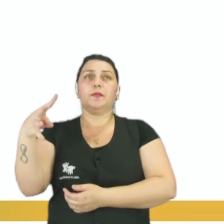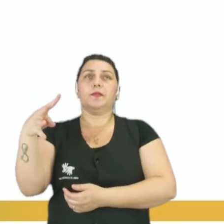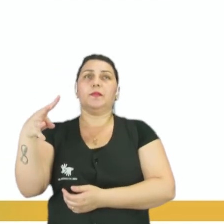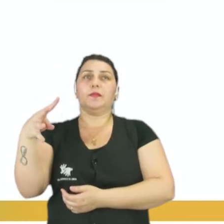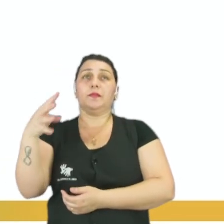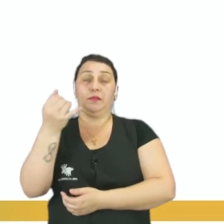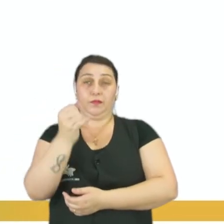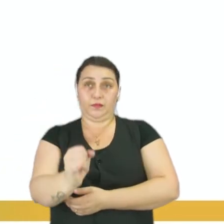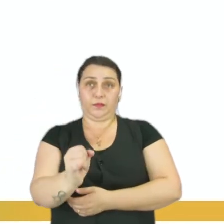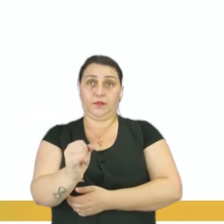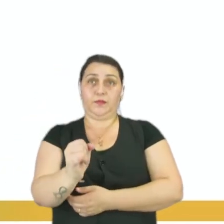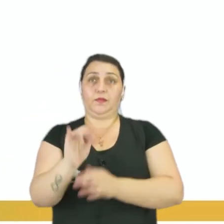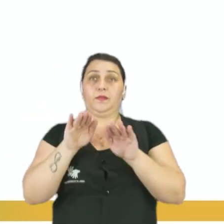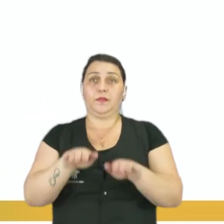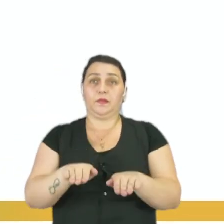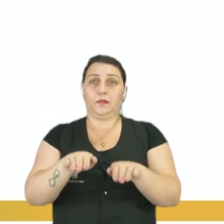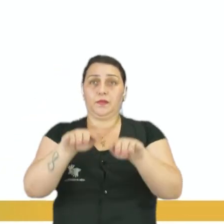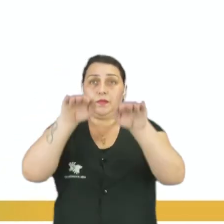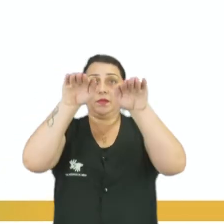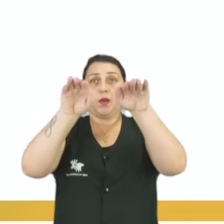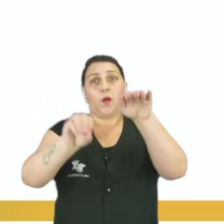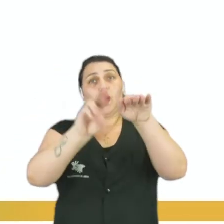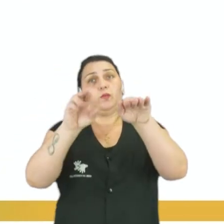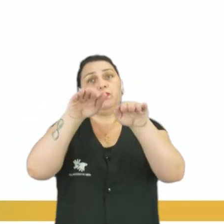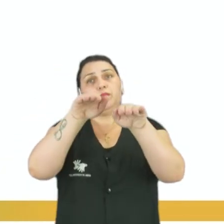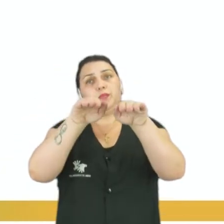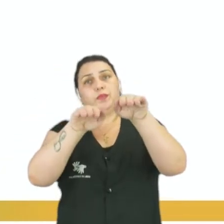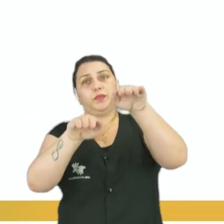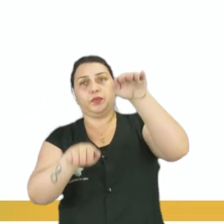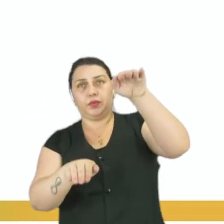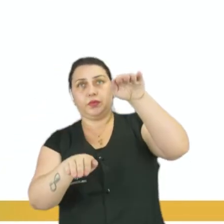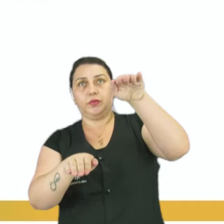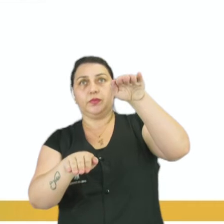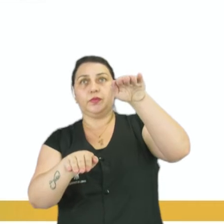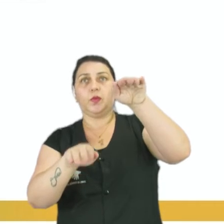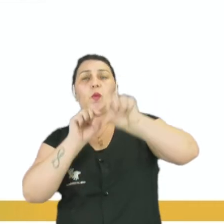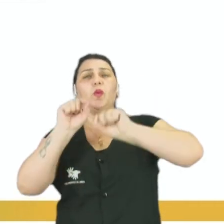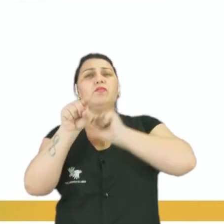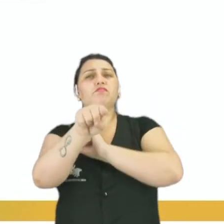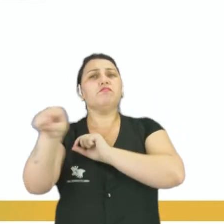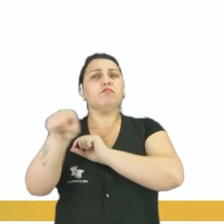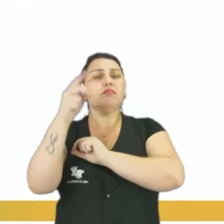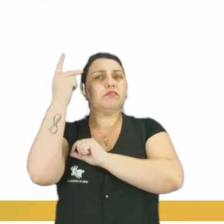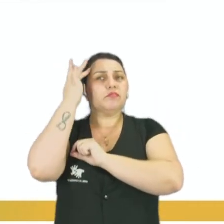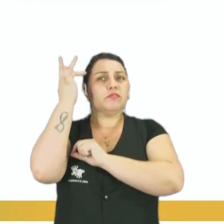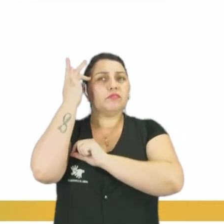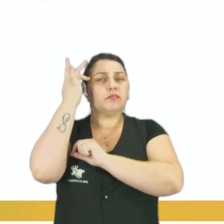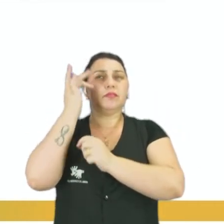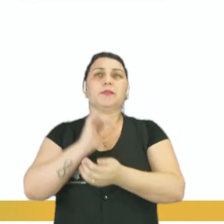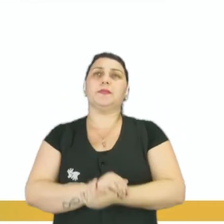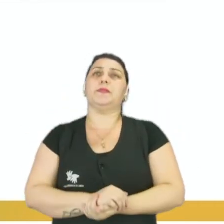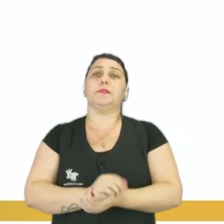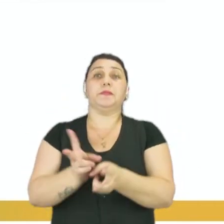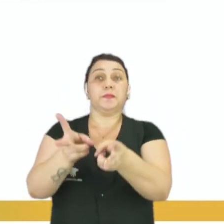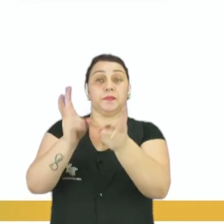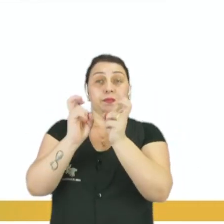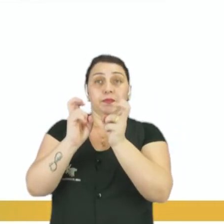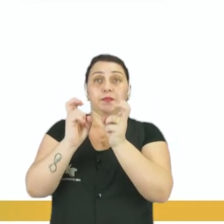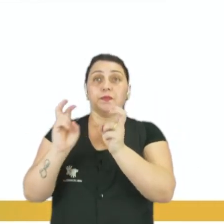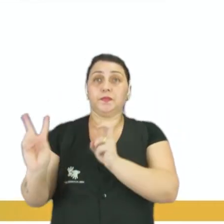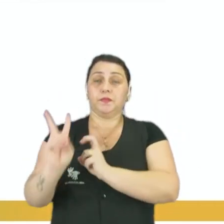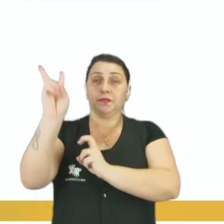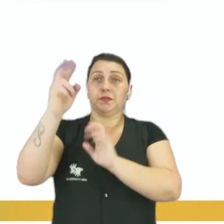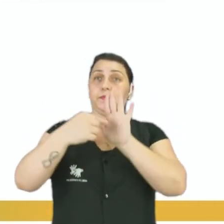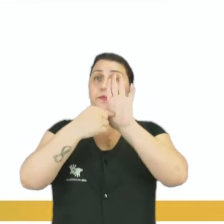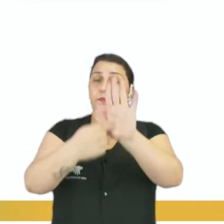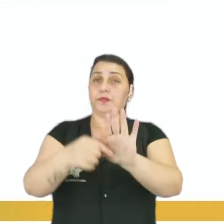tabela se ela é diretamente proporcional ou inversamente proporcional o quê que vocês acham então observando que